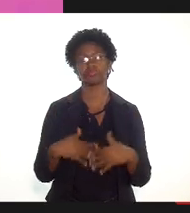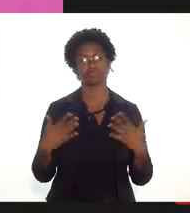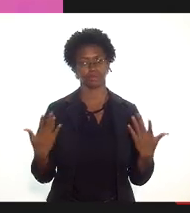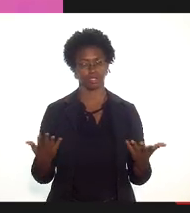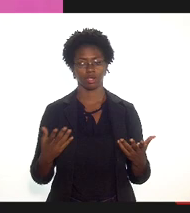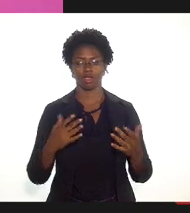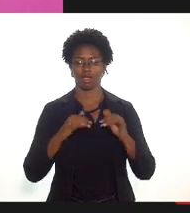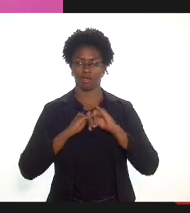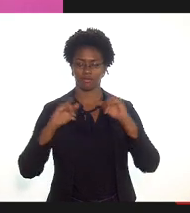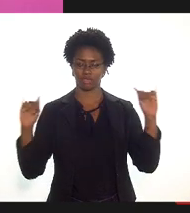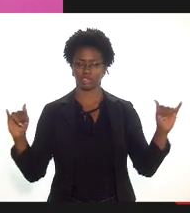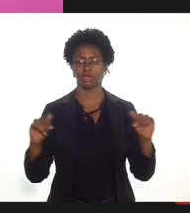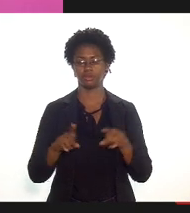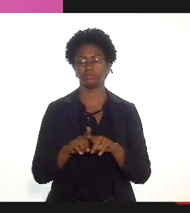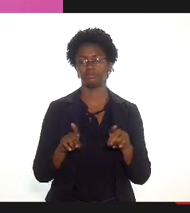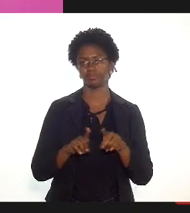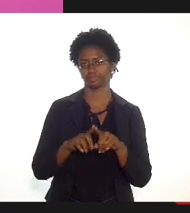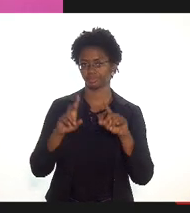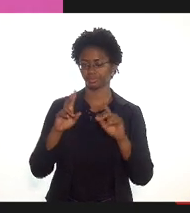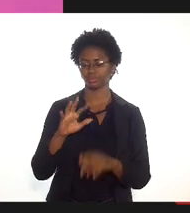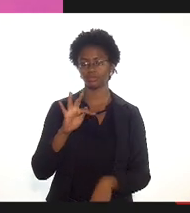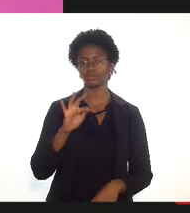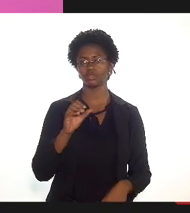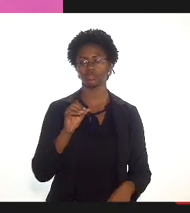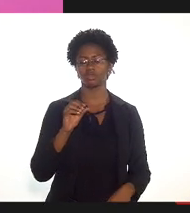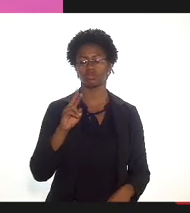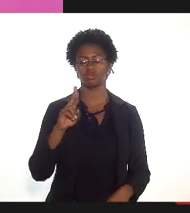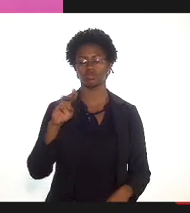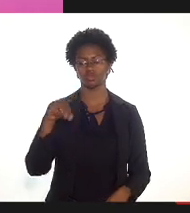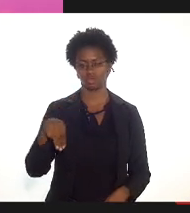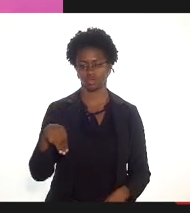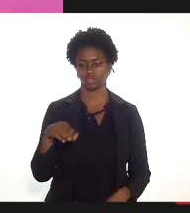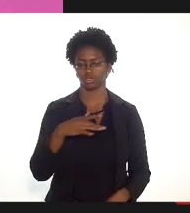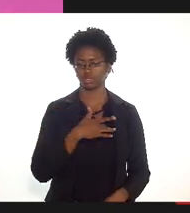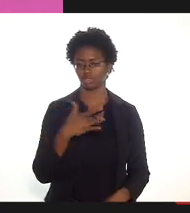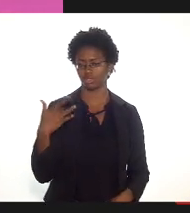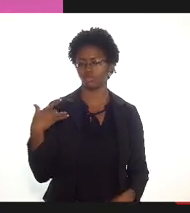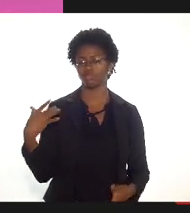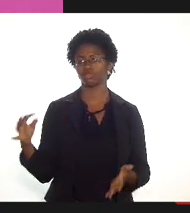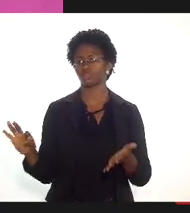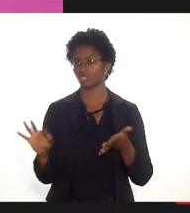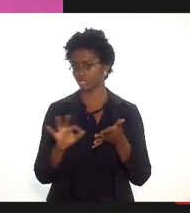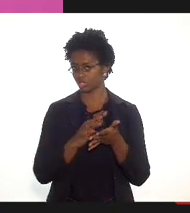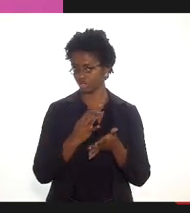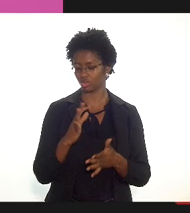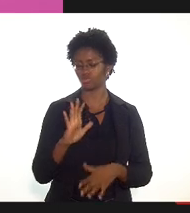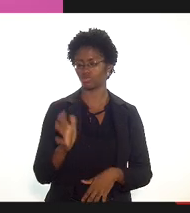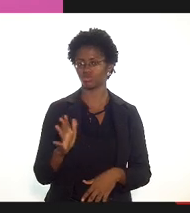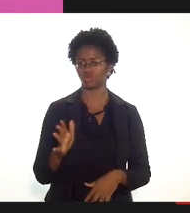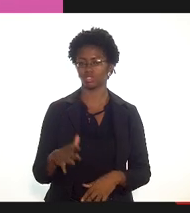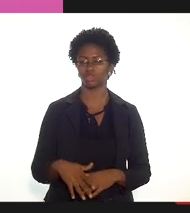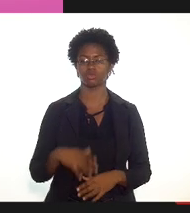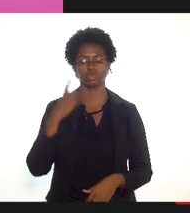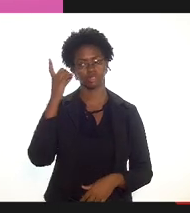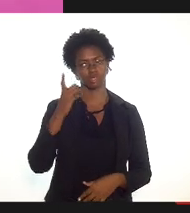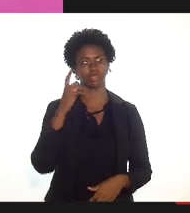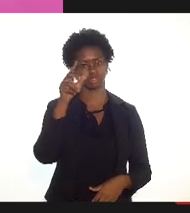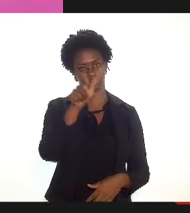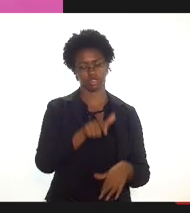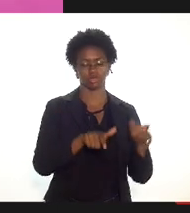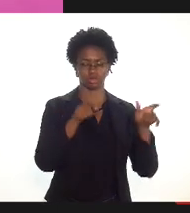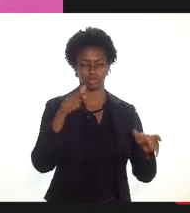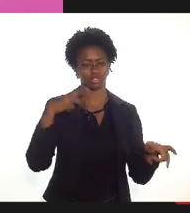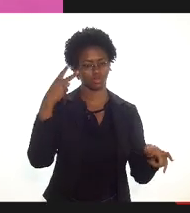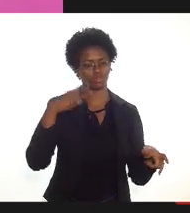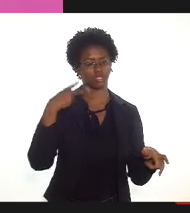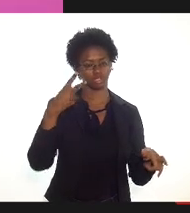Informar que o Fórum de Saúde e a ABEM-RJ estão inscritos, que os deputados e vereadores que